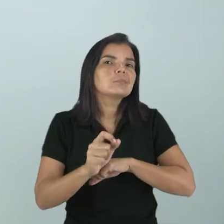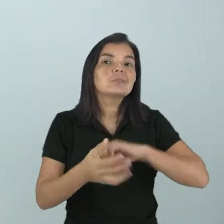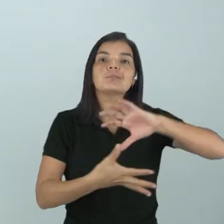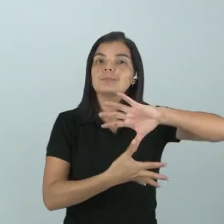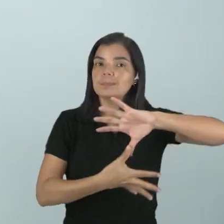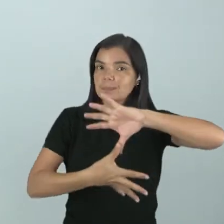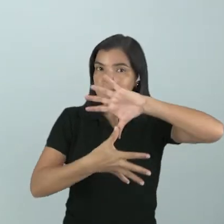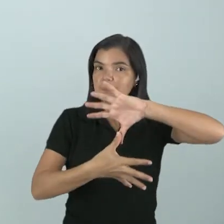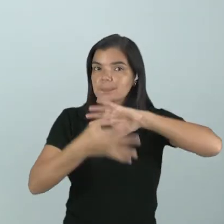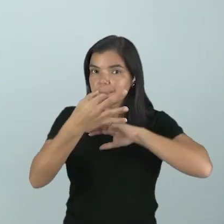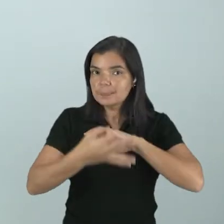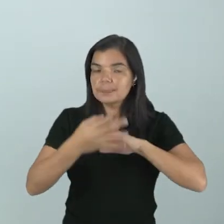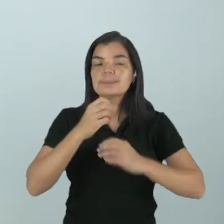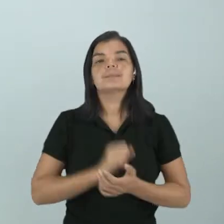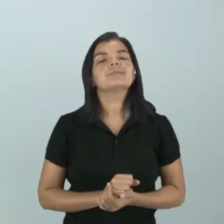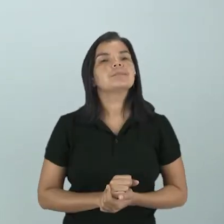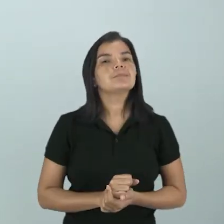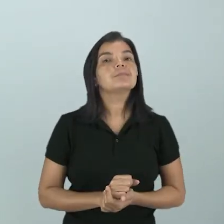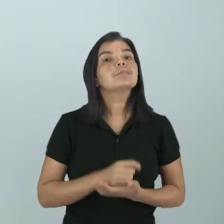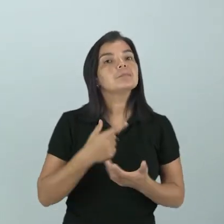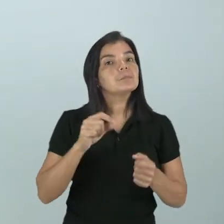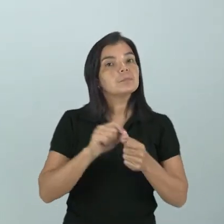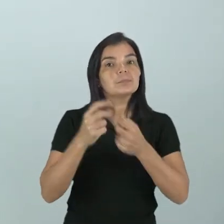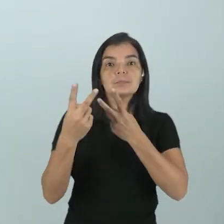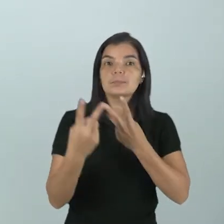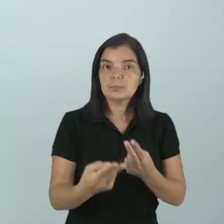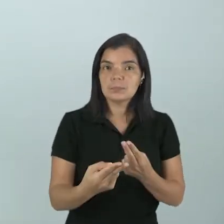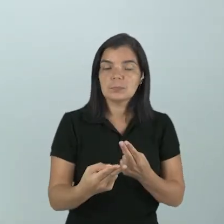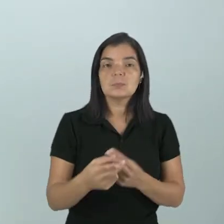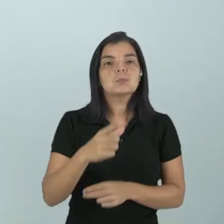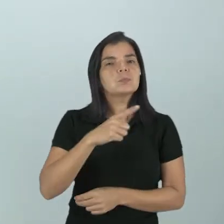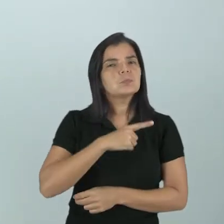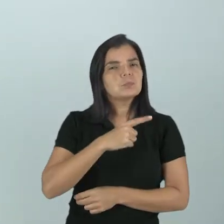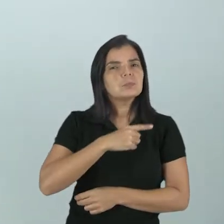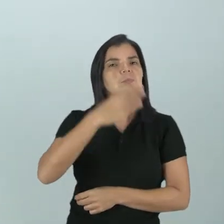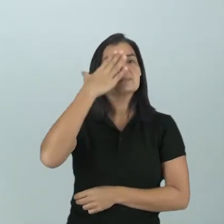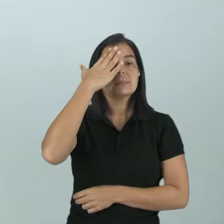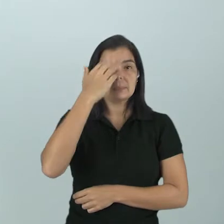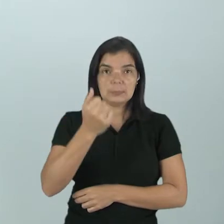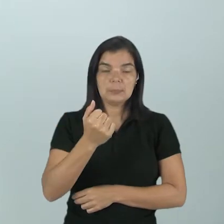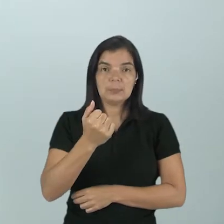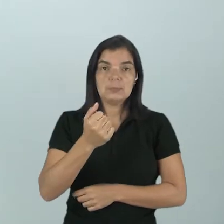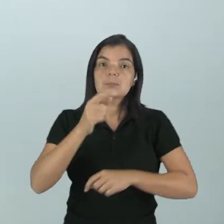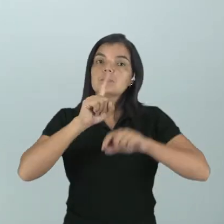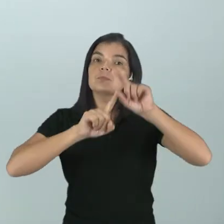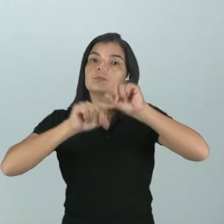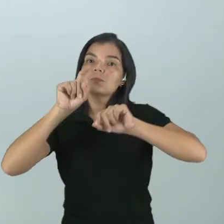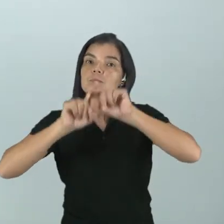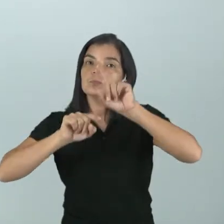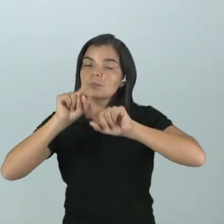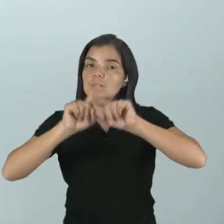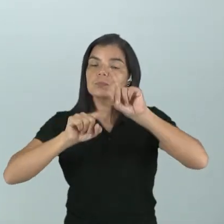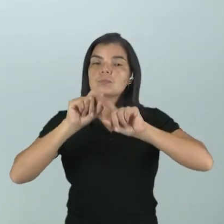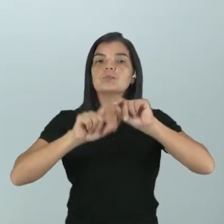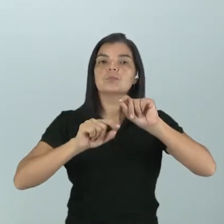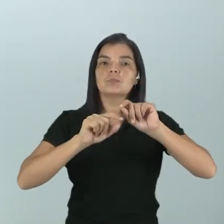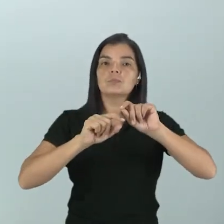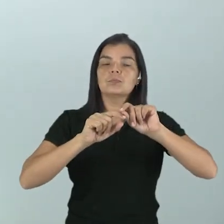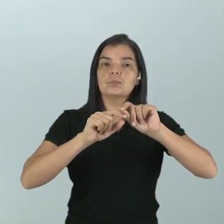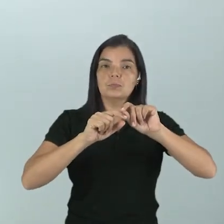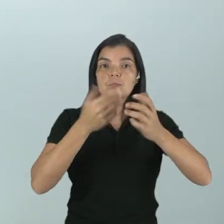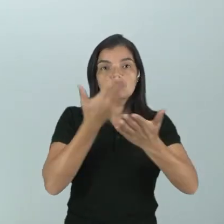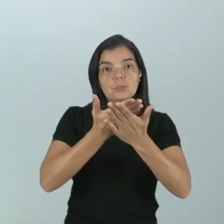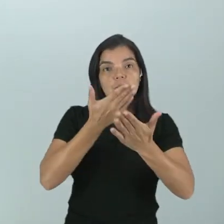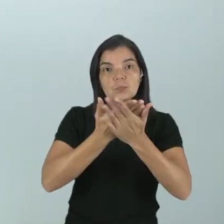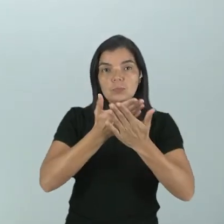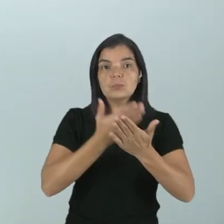mapa, certo? Pois é, eles fizeram a mesma coisa. Para eles terem a noção das estrelas, do estudo